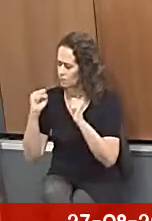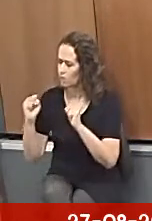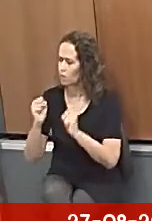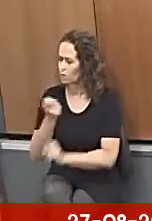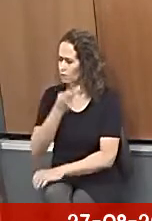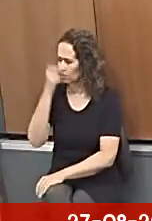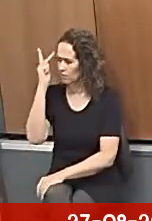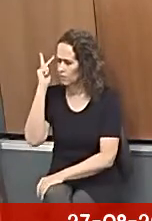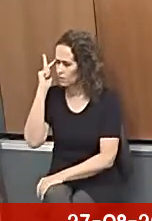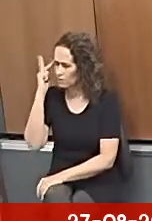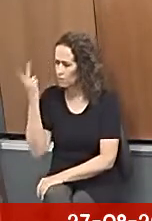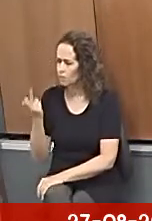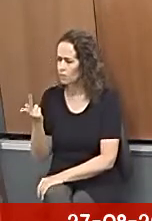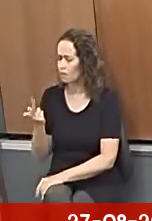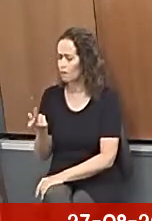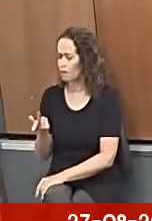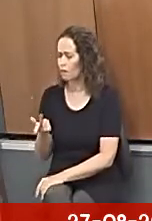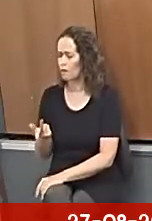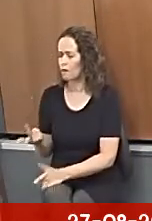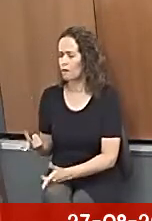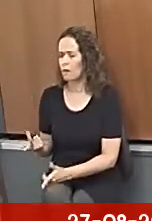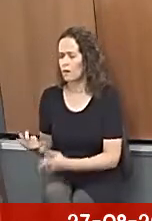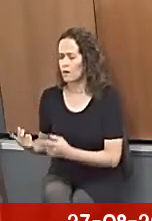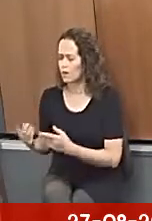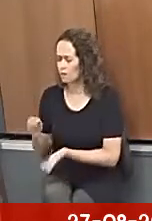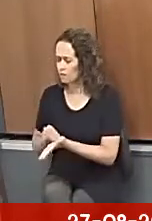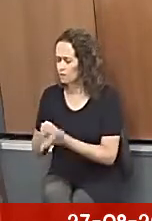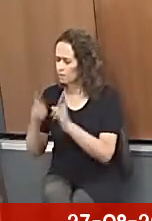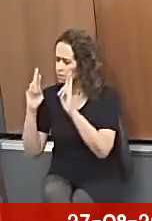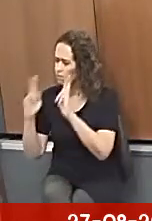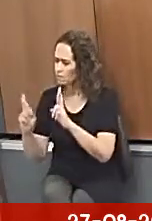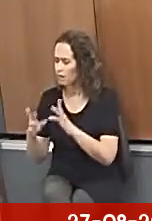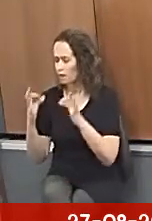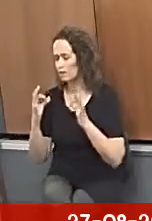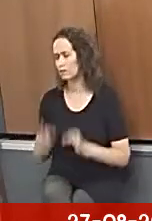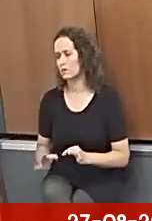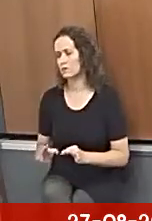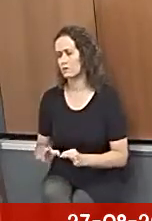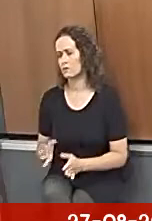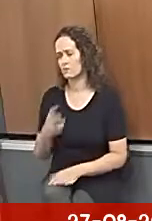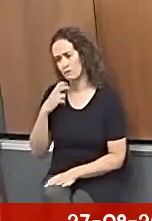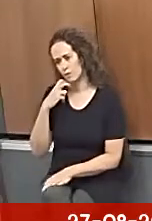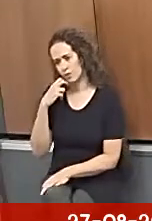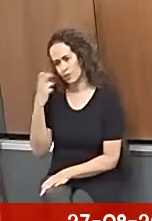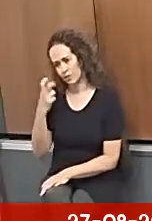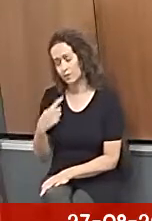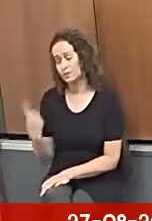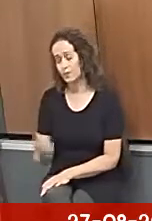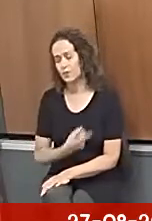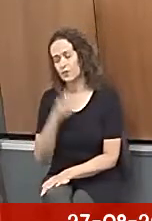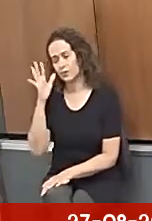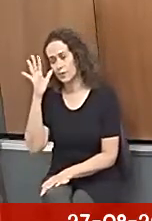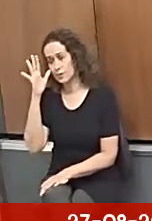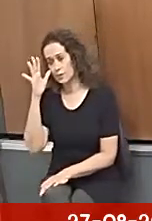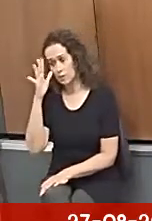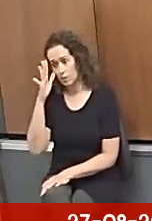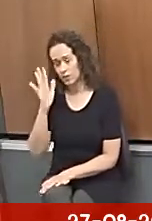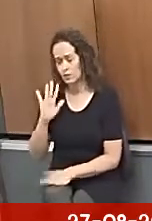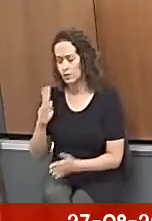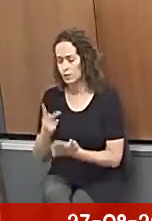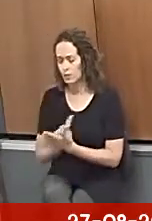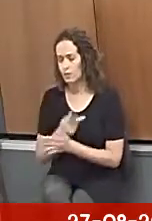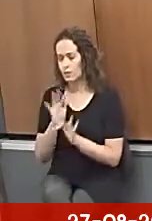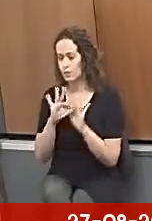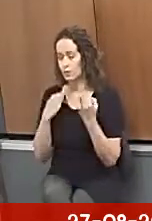é digno de vergonha então nós assistimos estarrecidos o que aconteceu com a família rocco